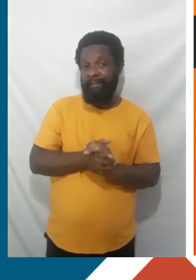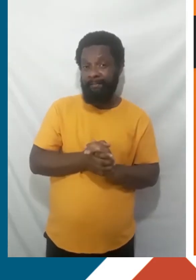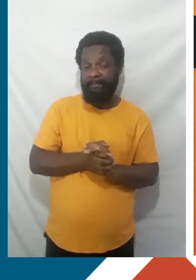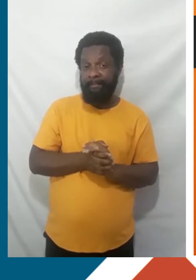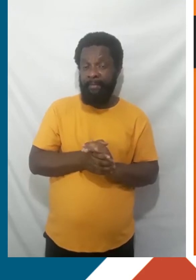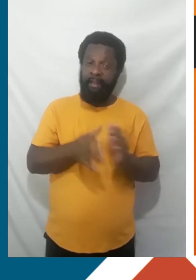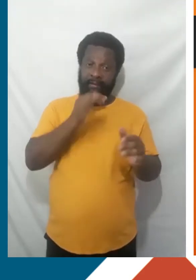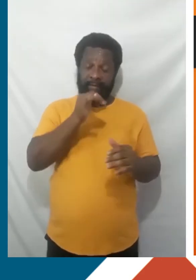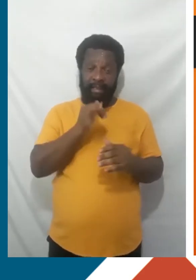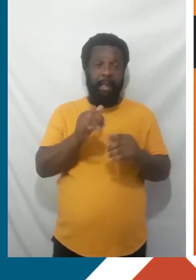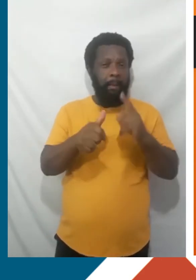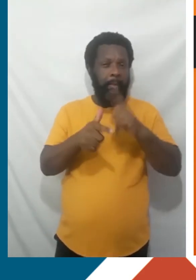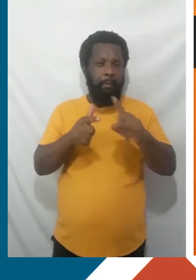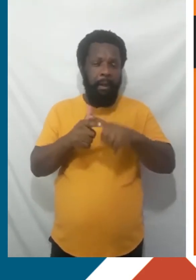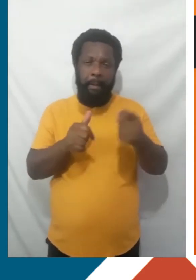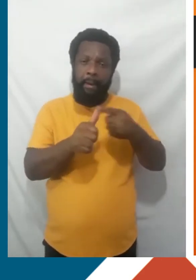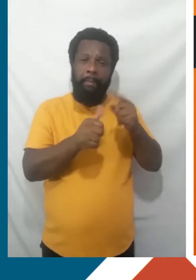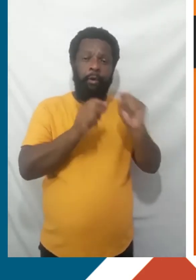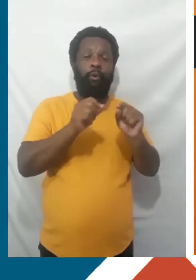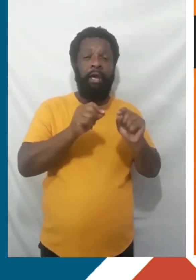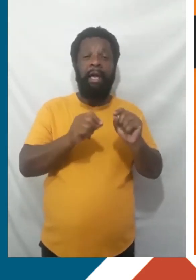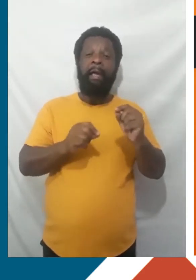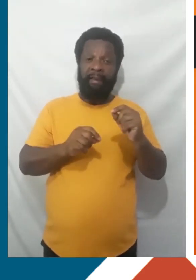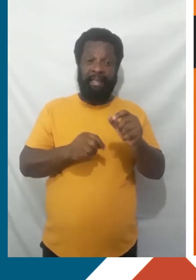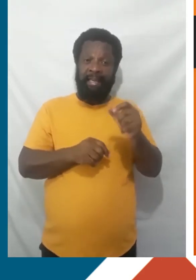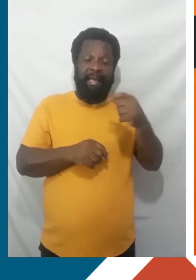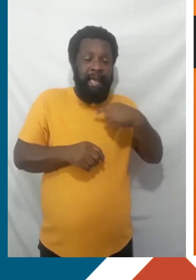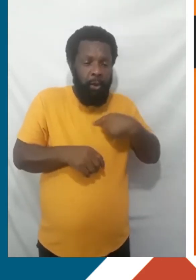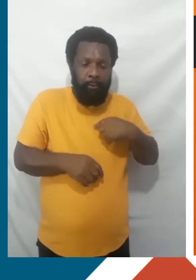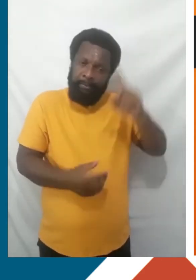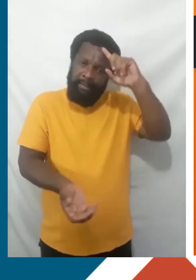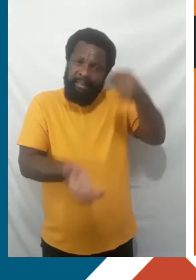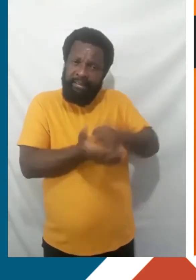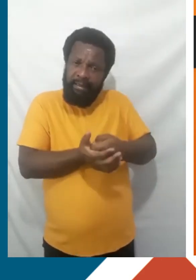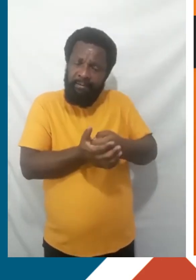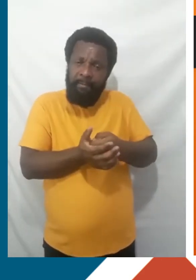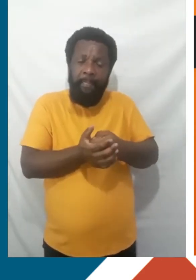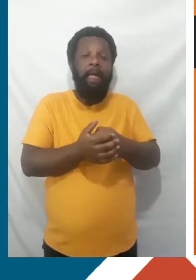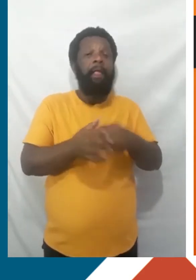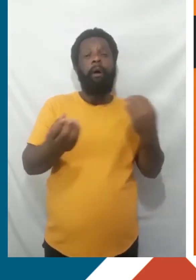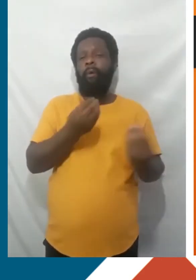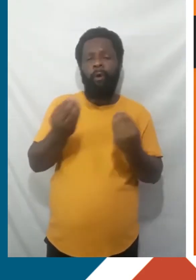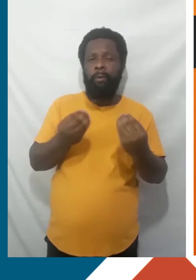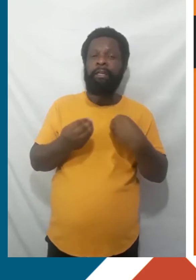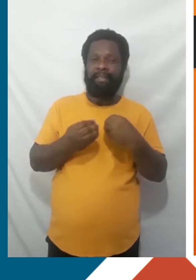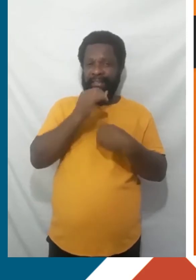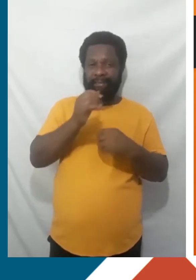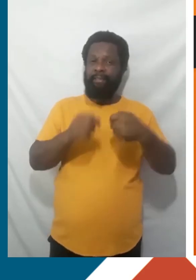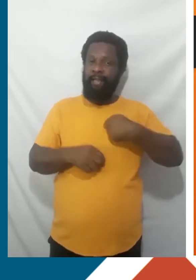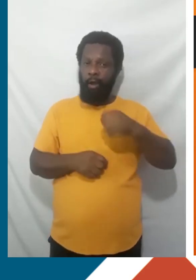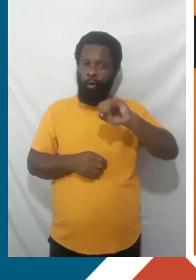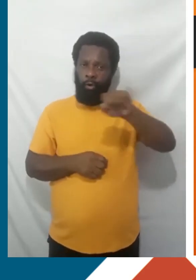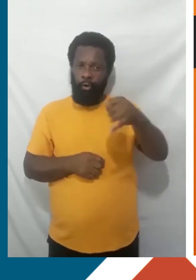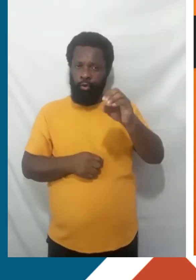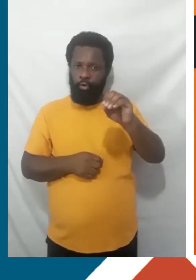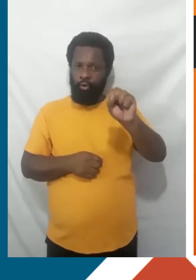Em problemas desse tipo, a primeira coisa que fazemos é nos colocar no lugar de quem toma a decisão. Então vamos nos colocar na posição